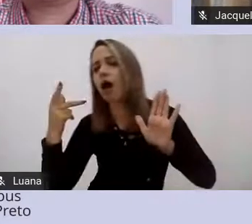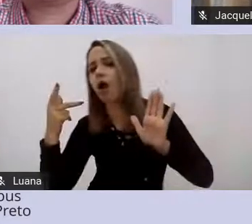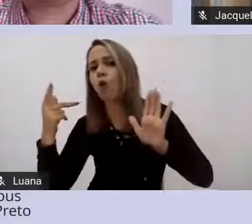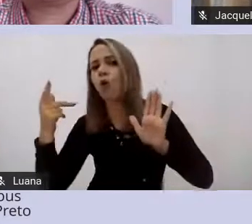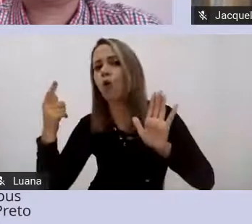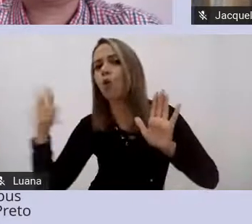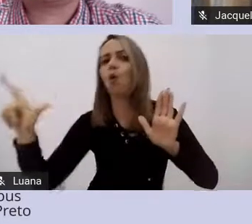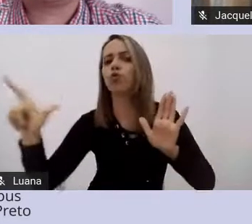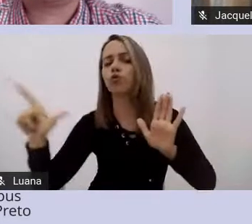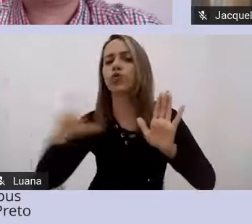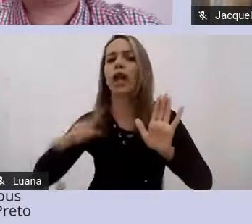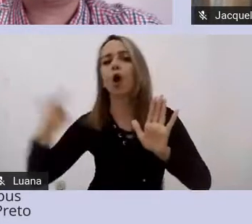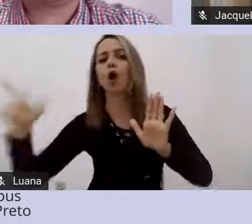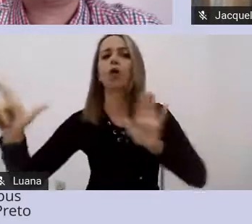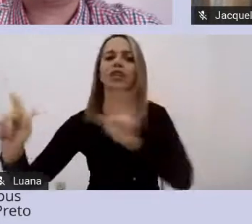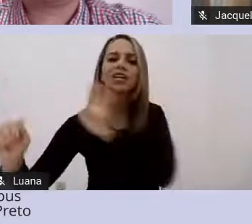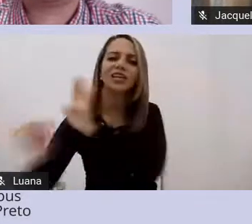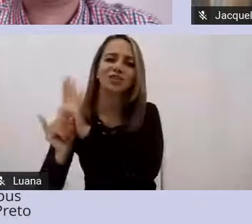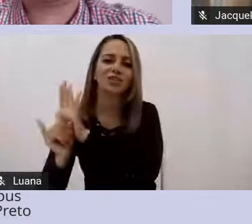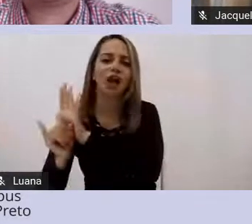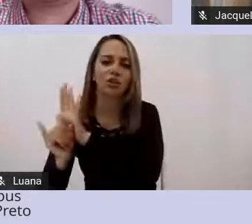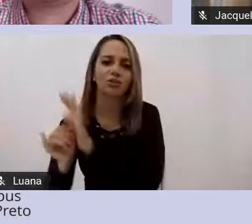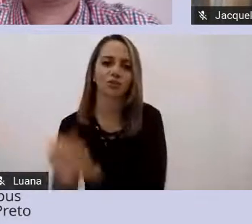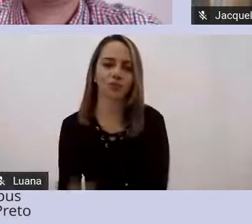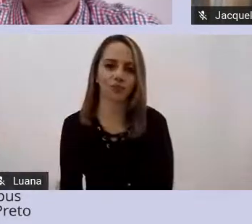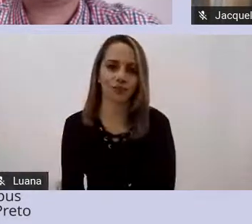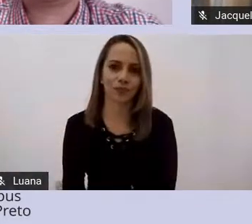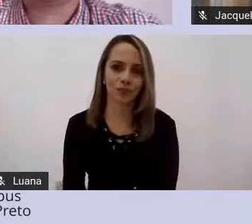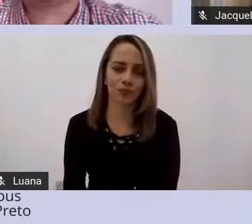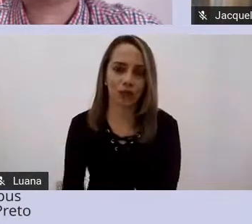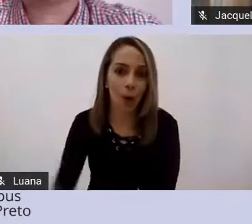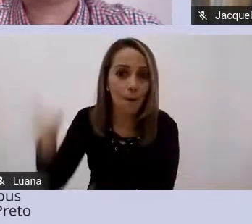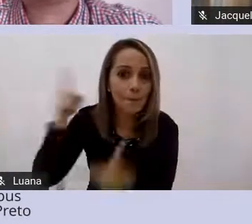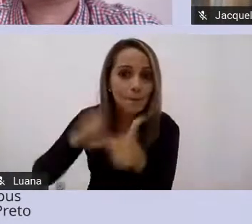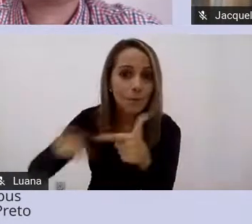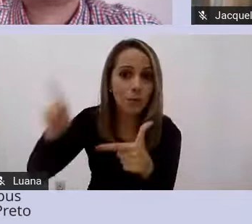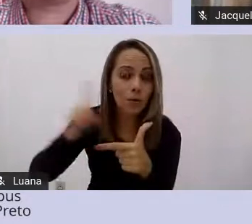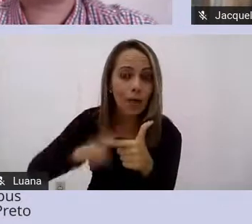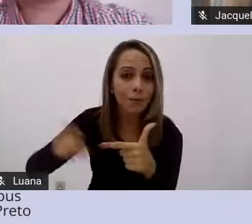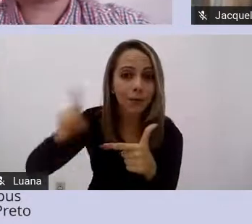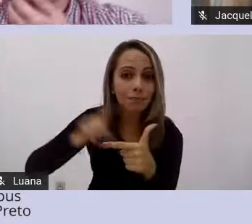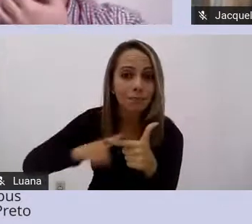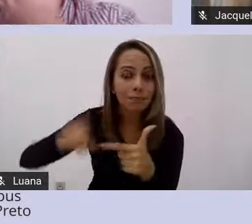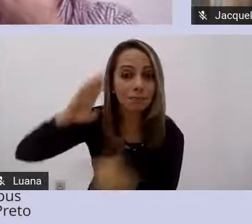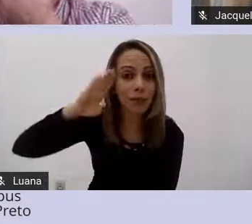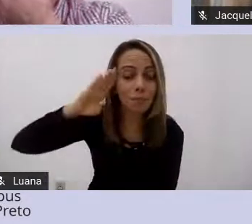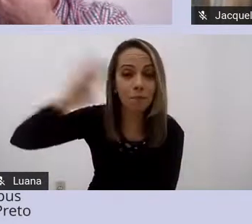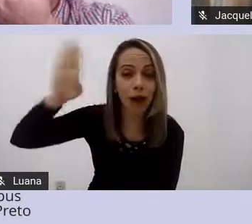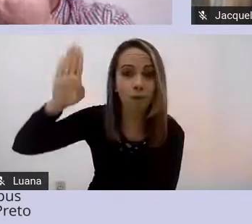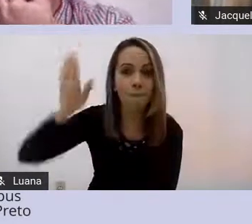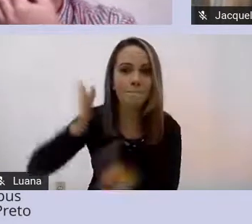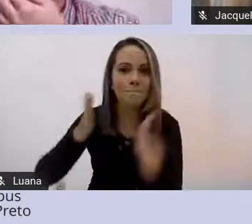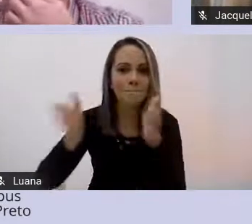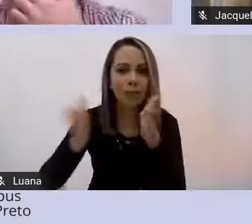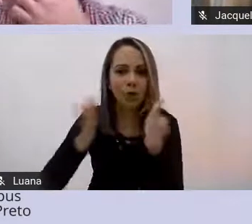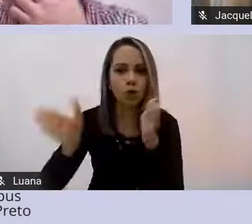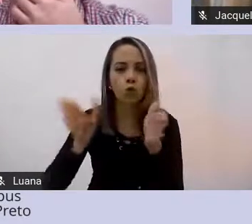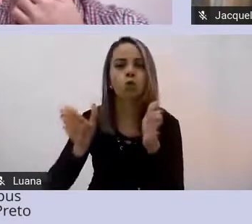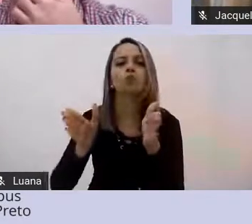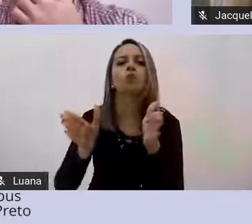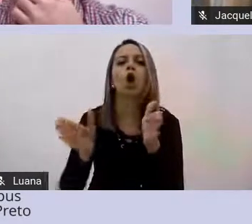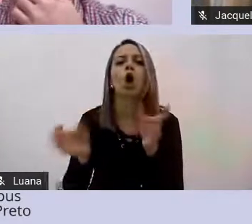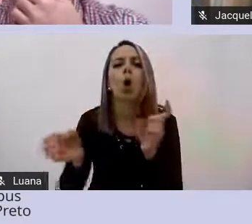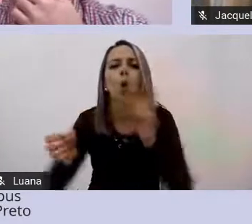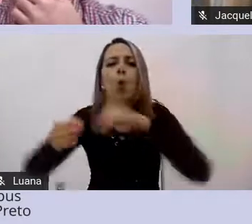bem legal, eu respondo ela rapidinho. Um dos maiores problemas durante todo o período colonial era, em termos